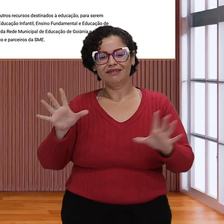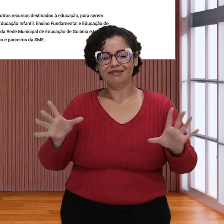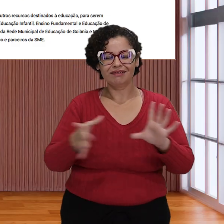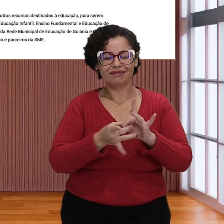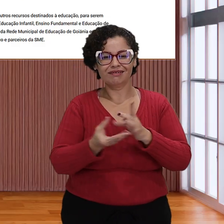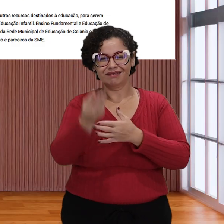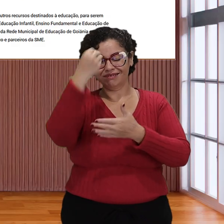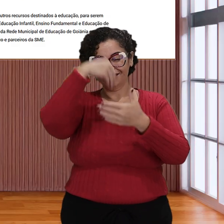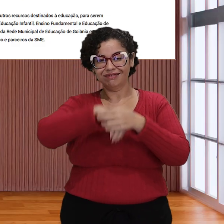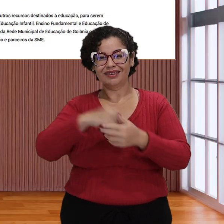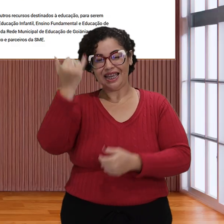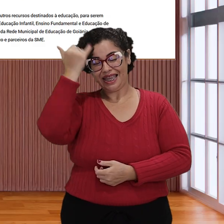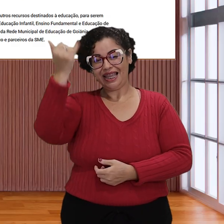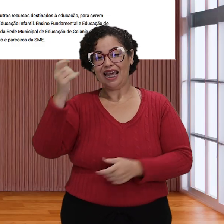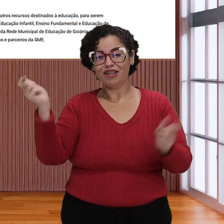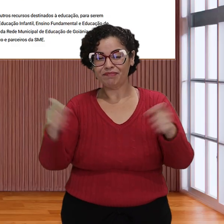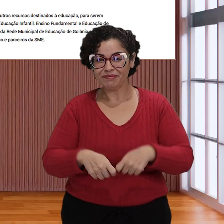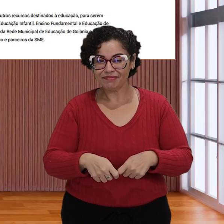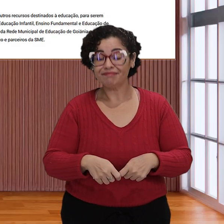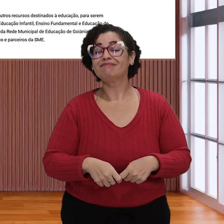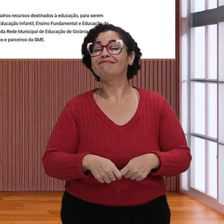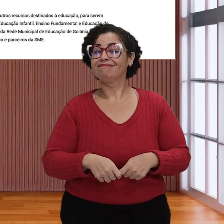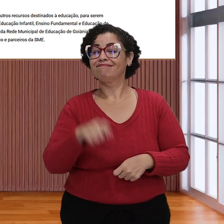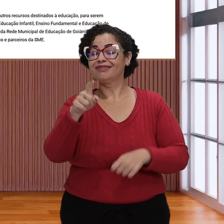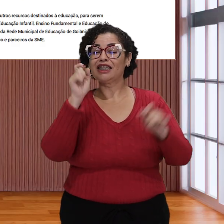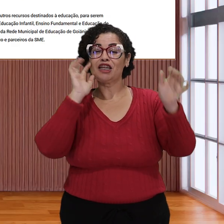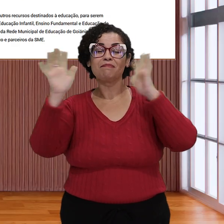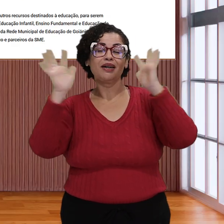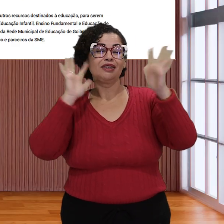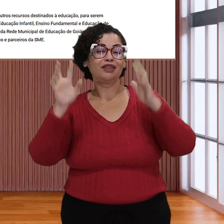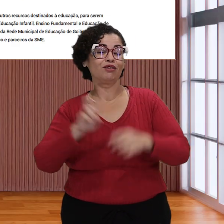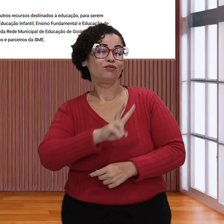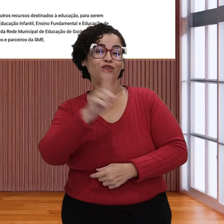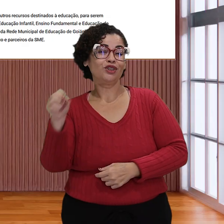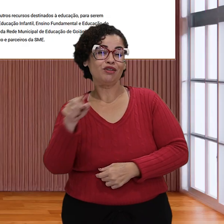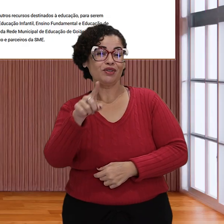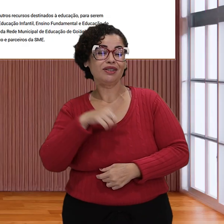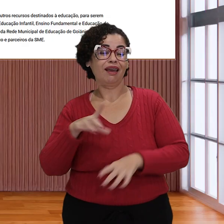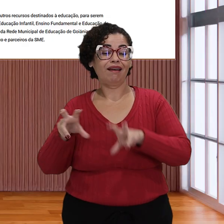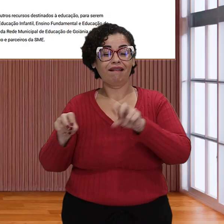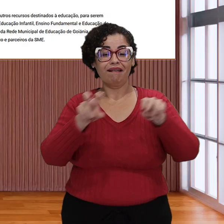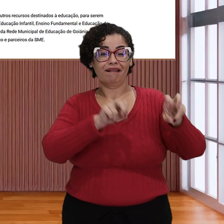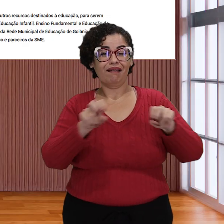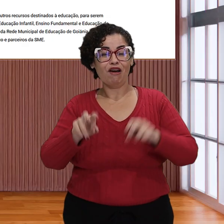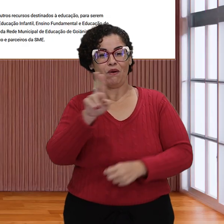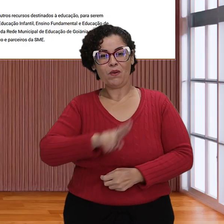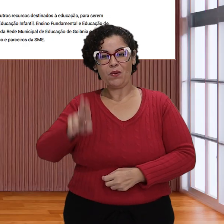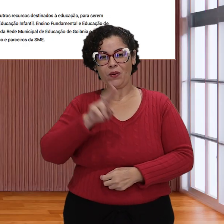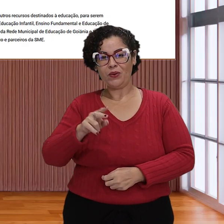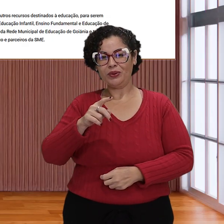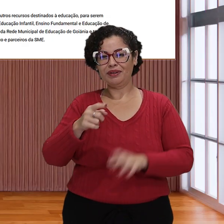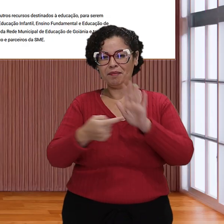ligar tudo isso em uma só ideia? Que tal imaginar um dinossauro,